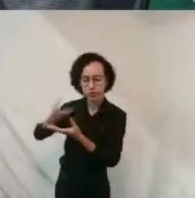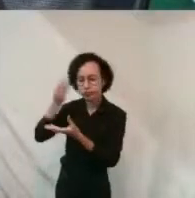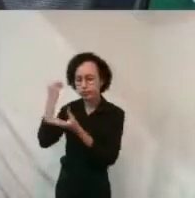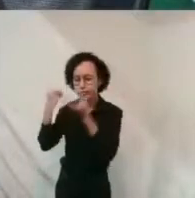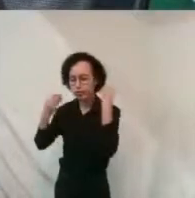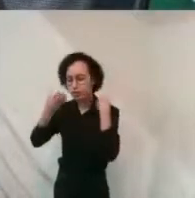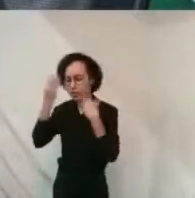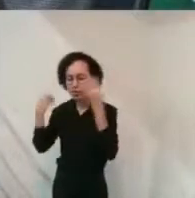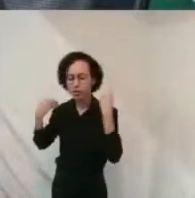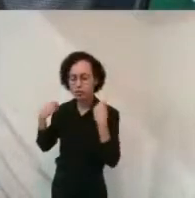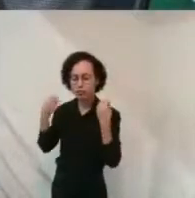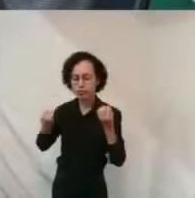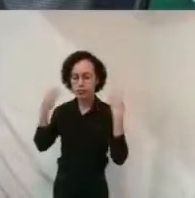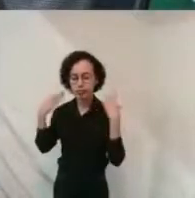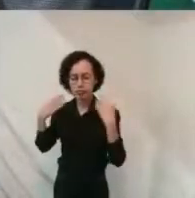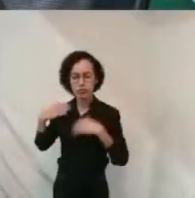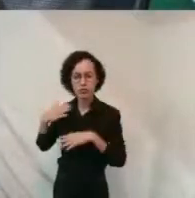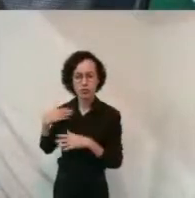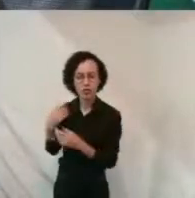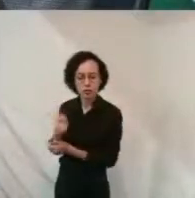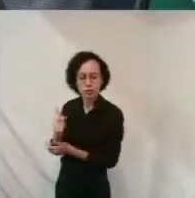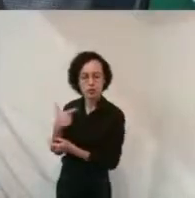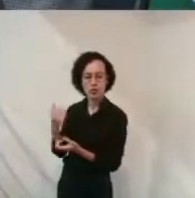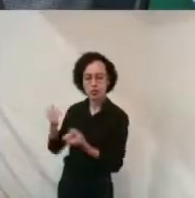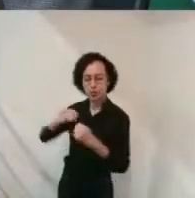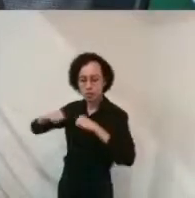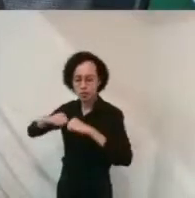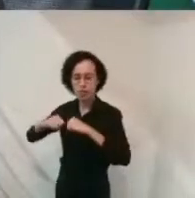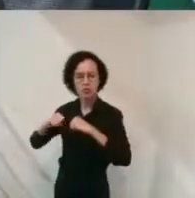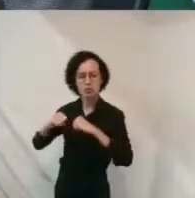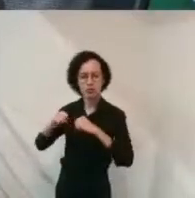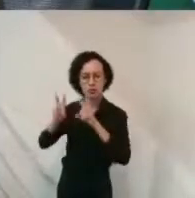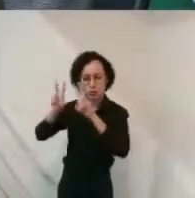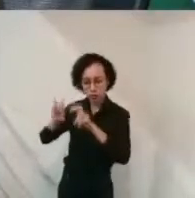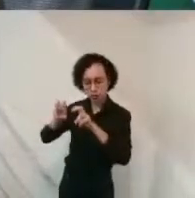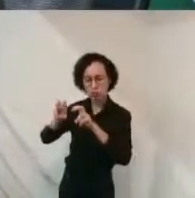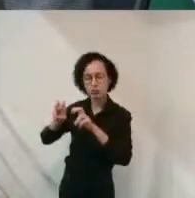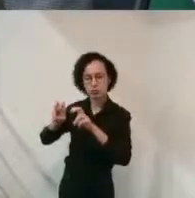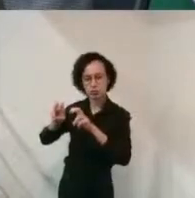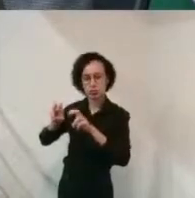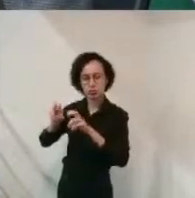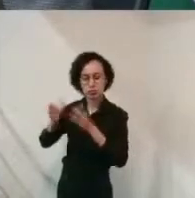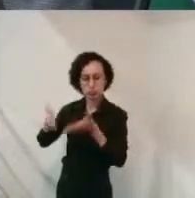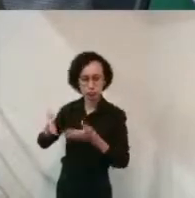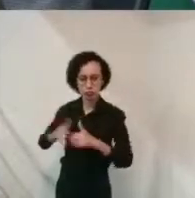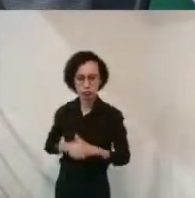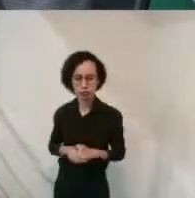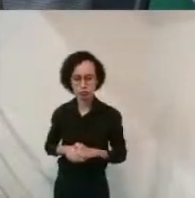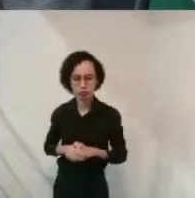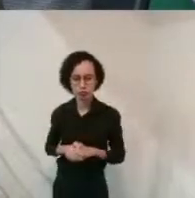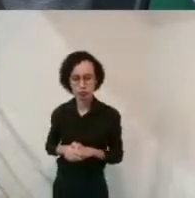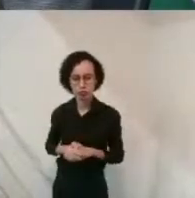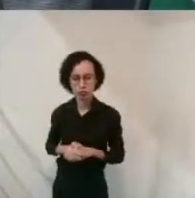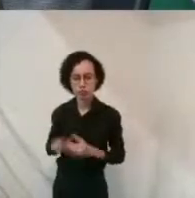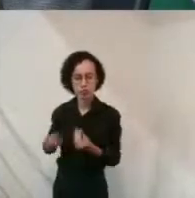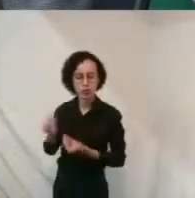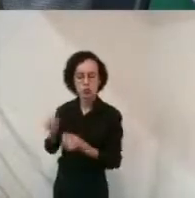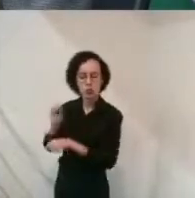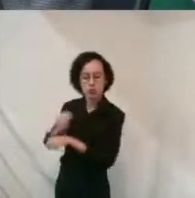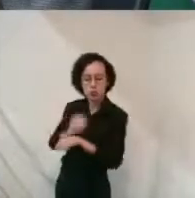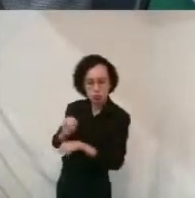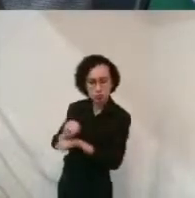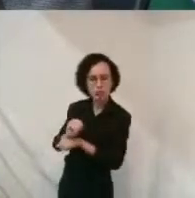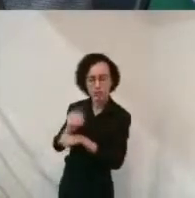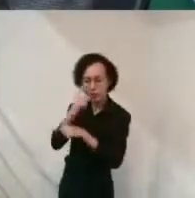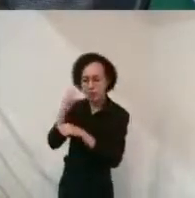né? Que não se debatia a questão do saneamento básico brasileiro. Daí, a falta de